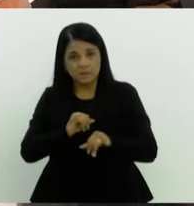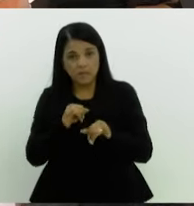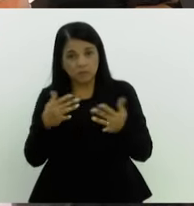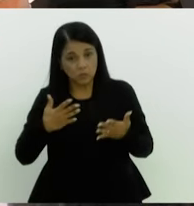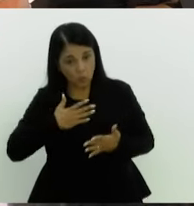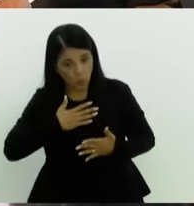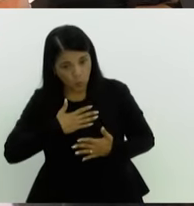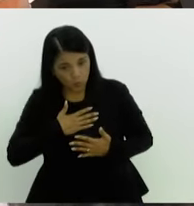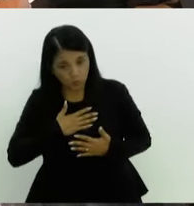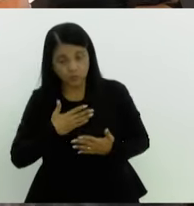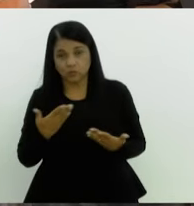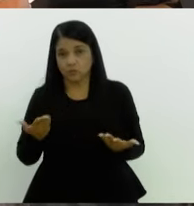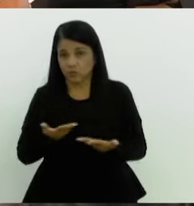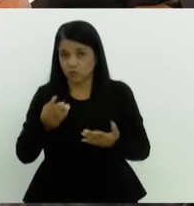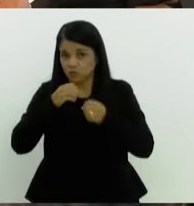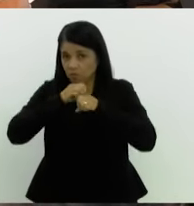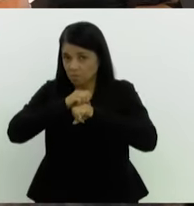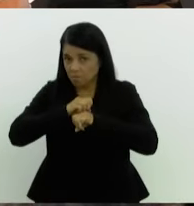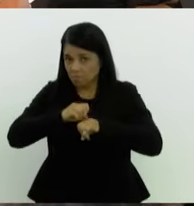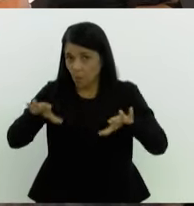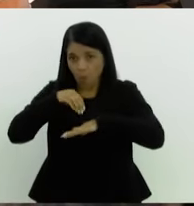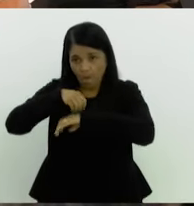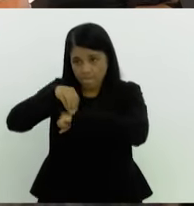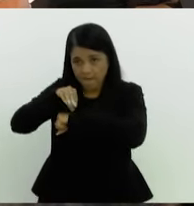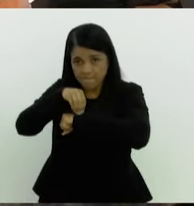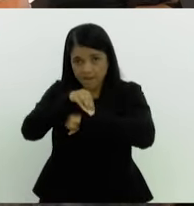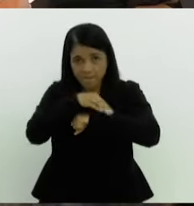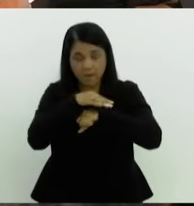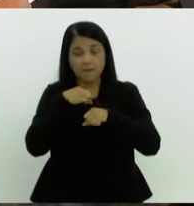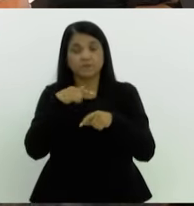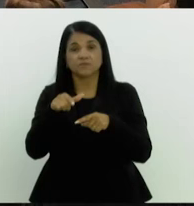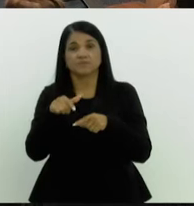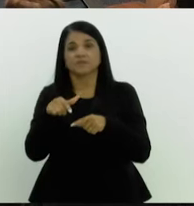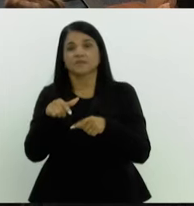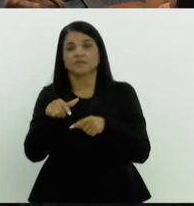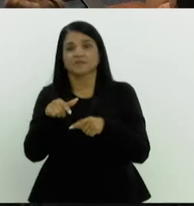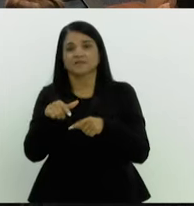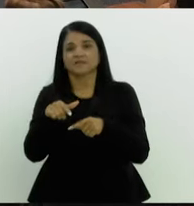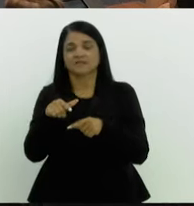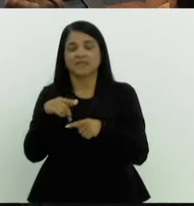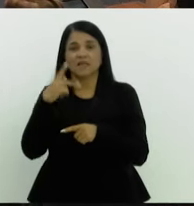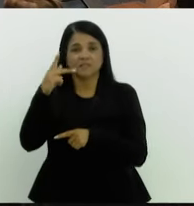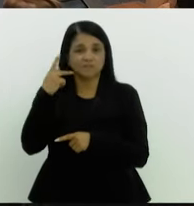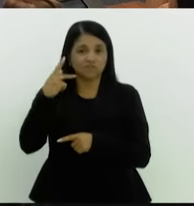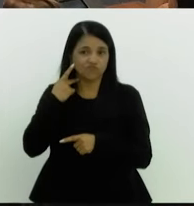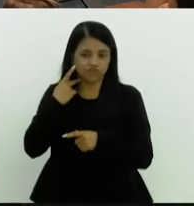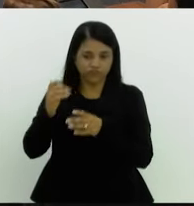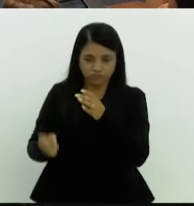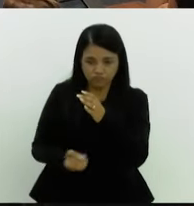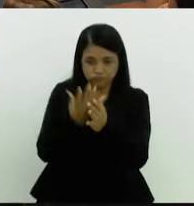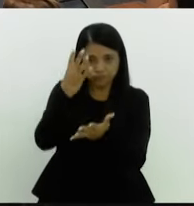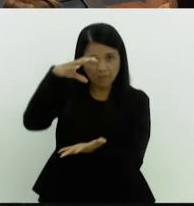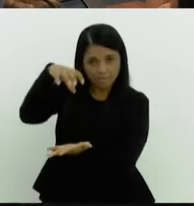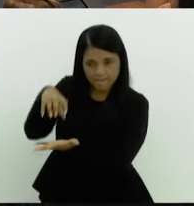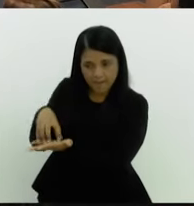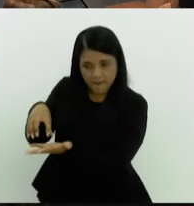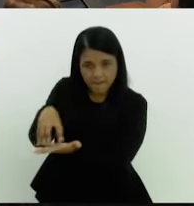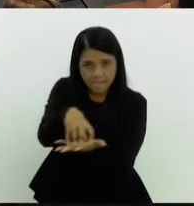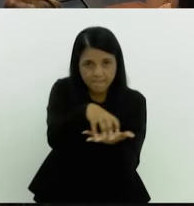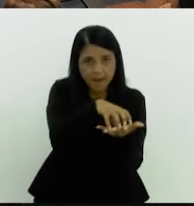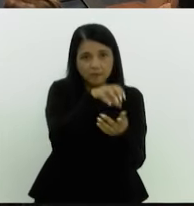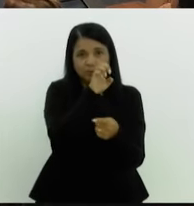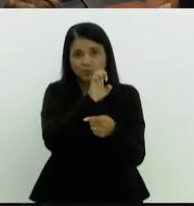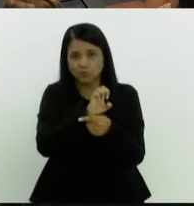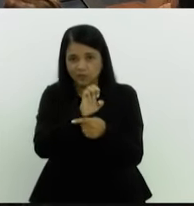gostaria de passar para vocês é que a instalação das procuradorias tanto nos estados